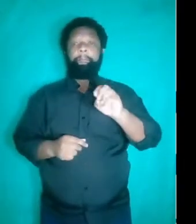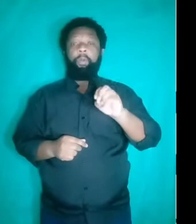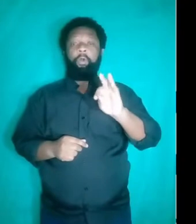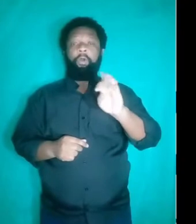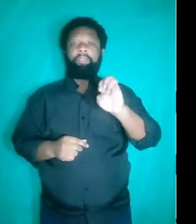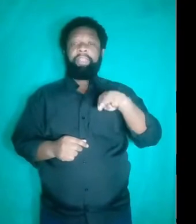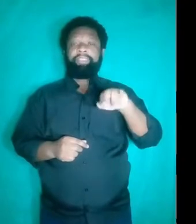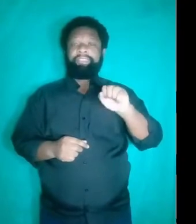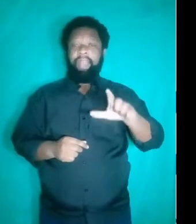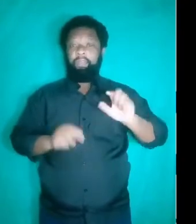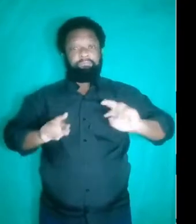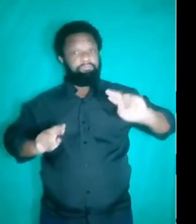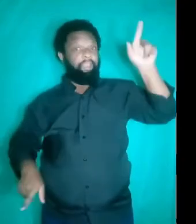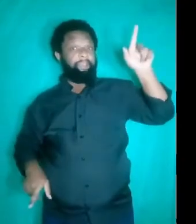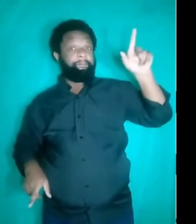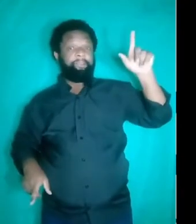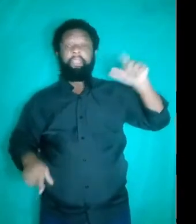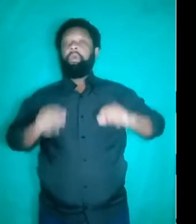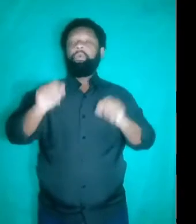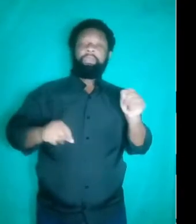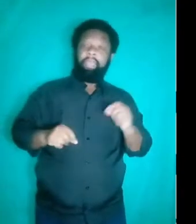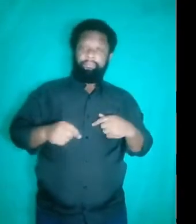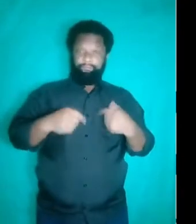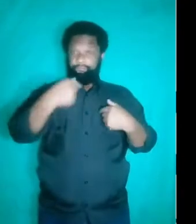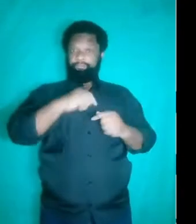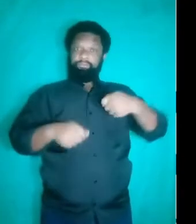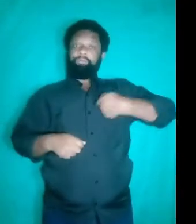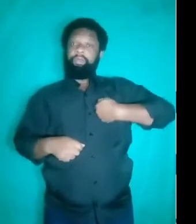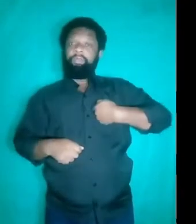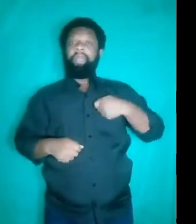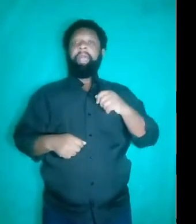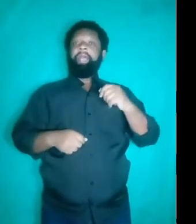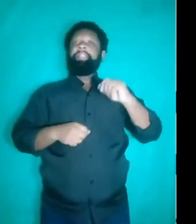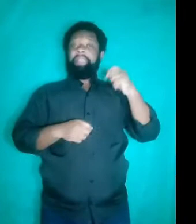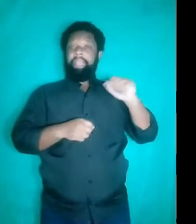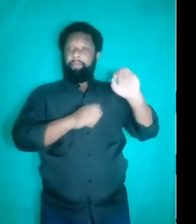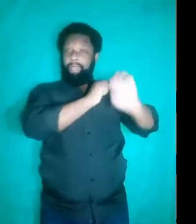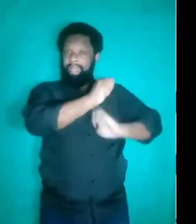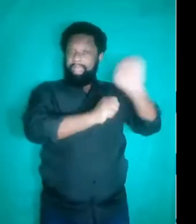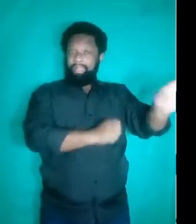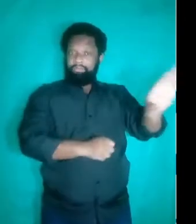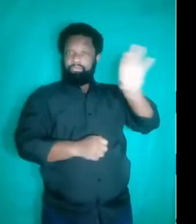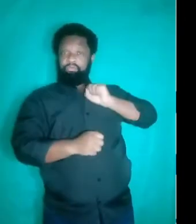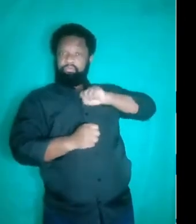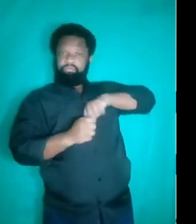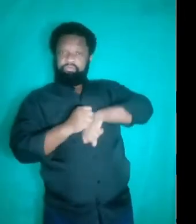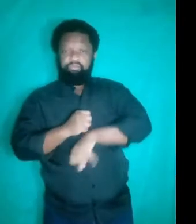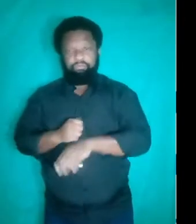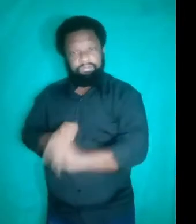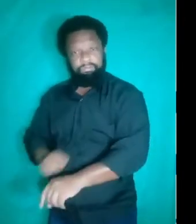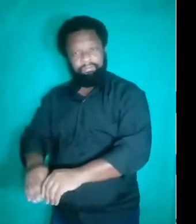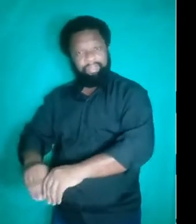de potencial e uma ligação entre eles. No raio é o plasma, que é você. Então, você é a passagem dos elétrons